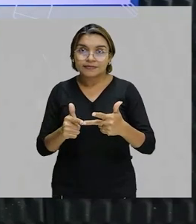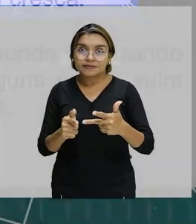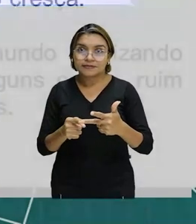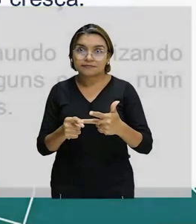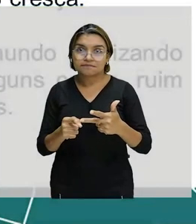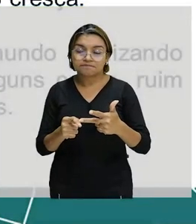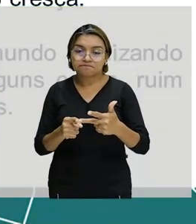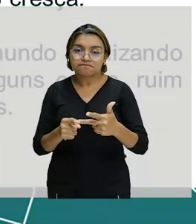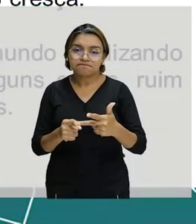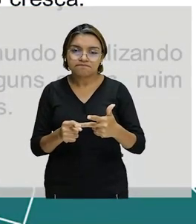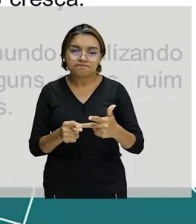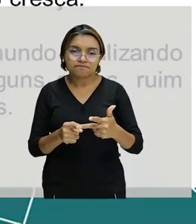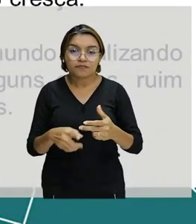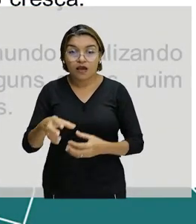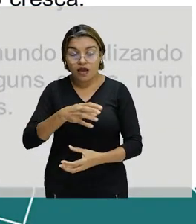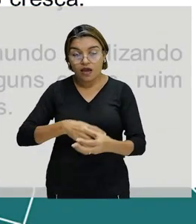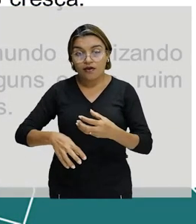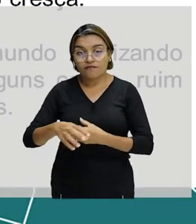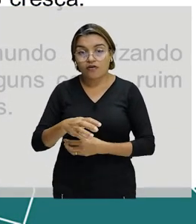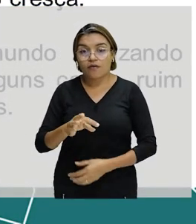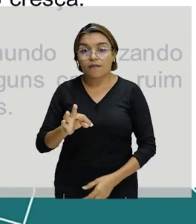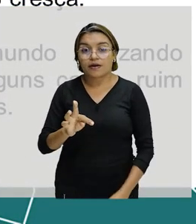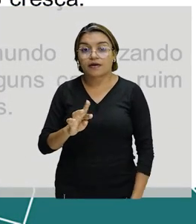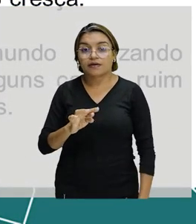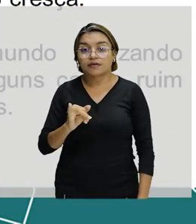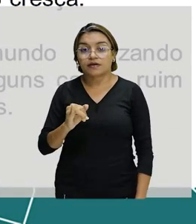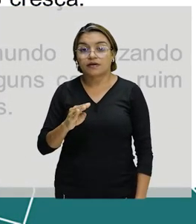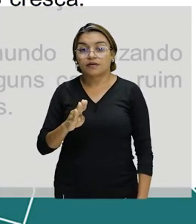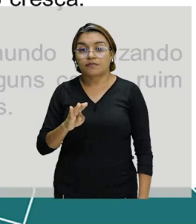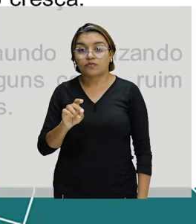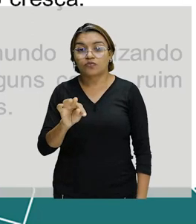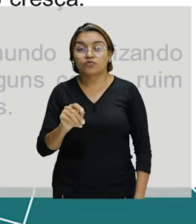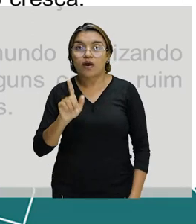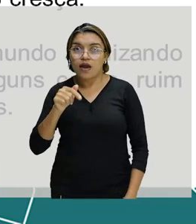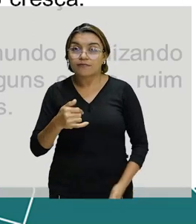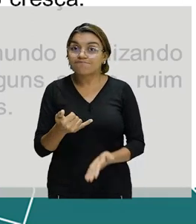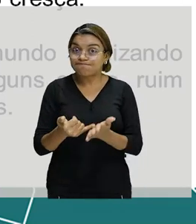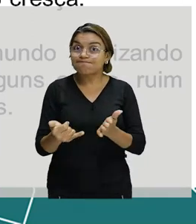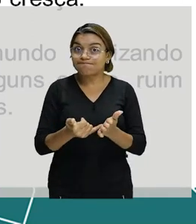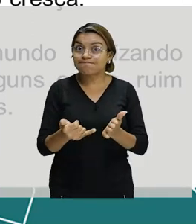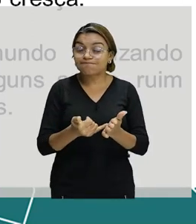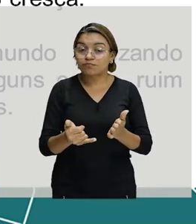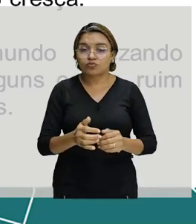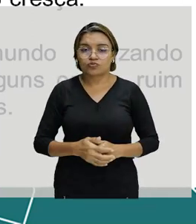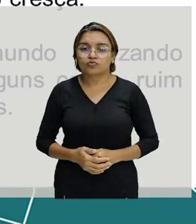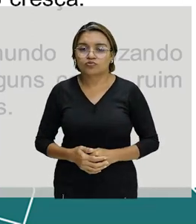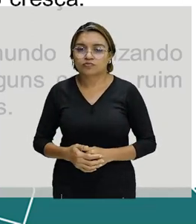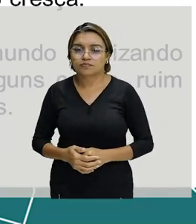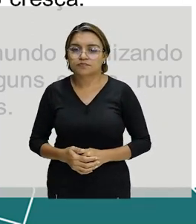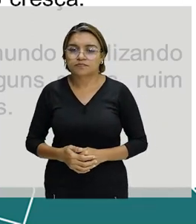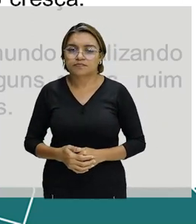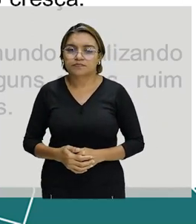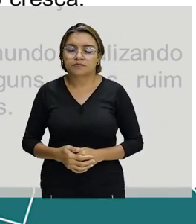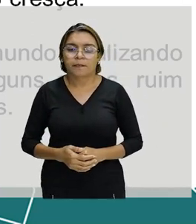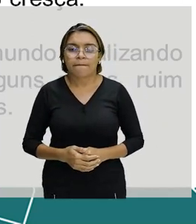regra reforma tributária tributo tem a ver com imposto tá Carga Tributária arrecadação tributária